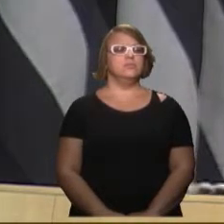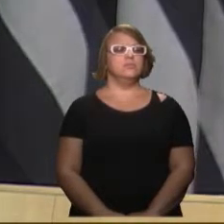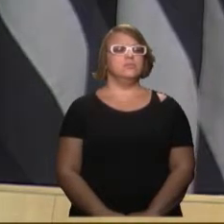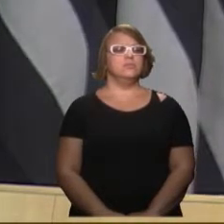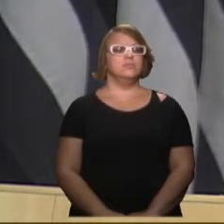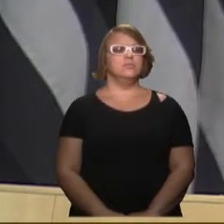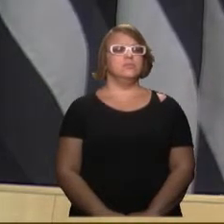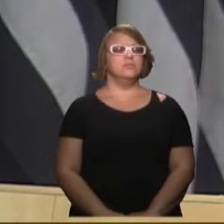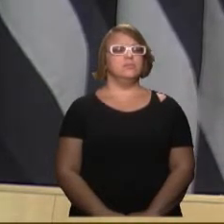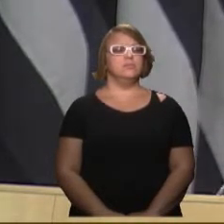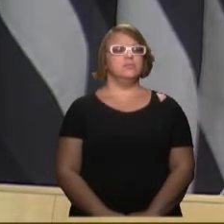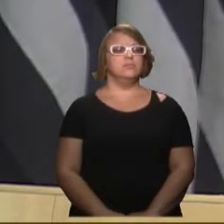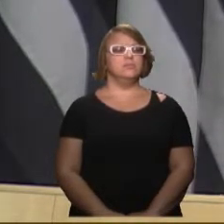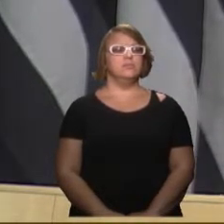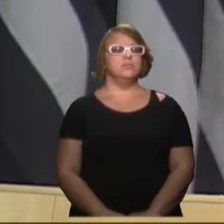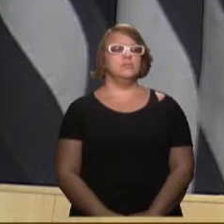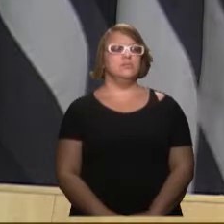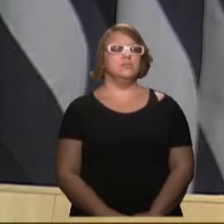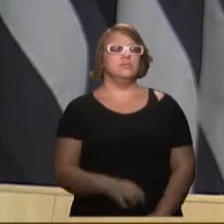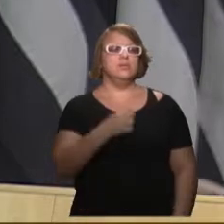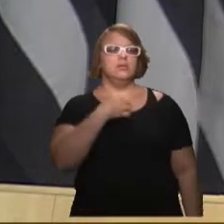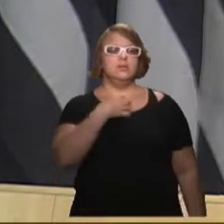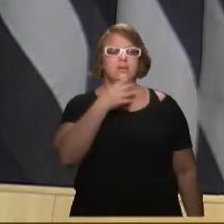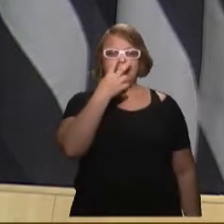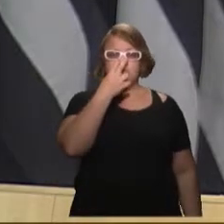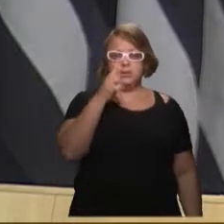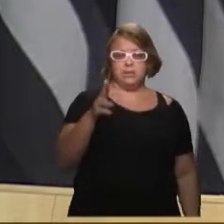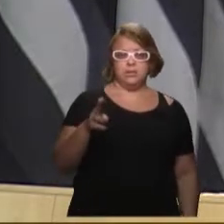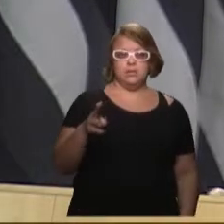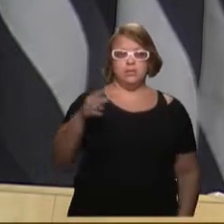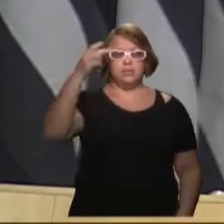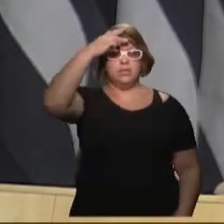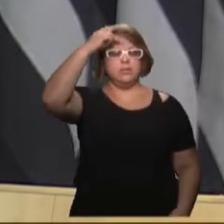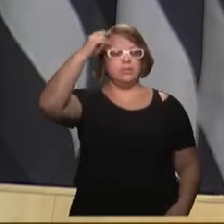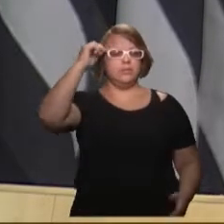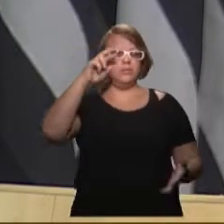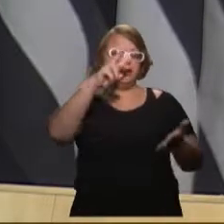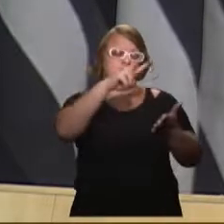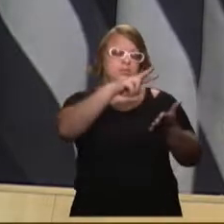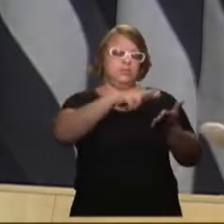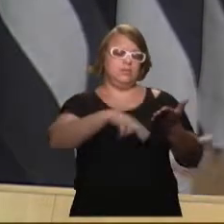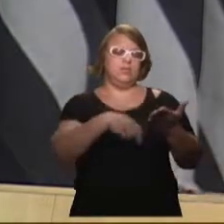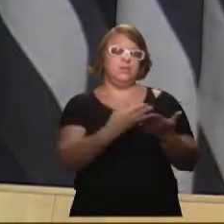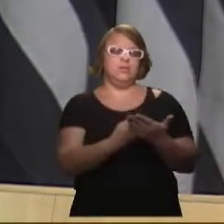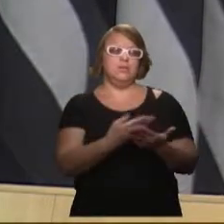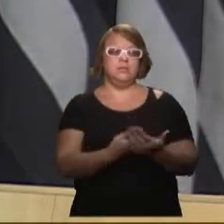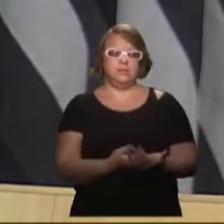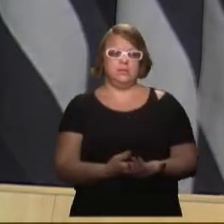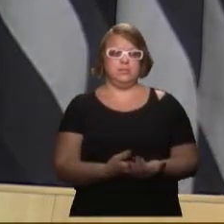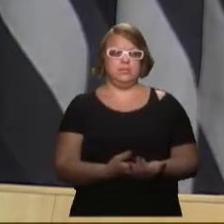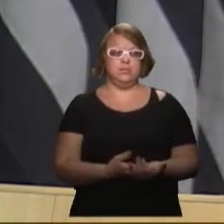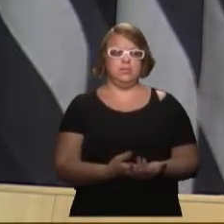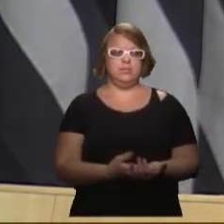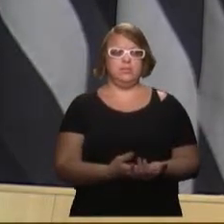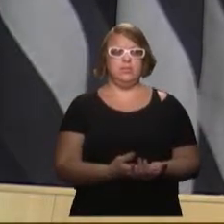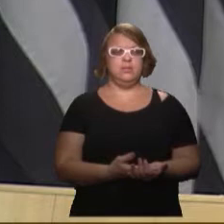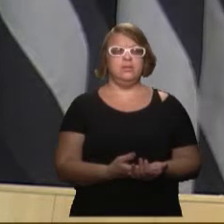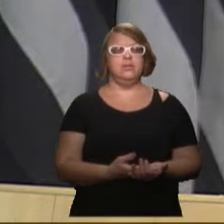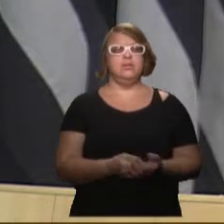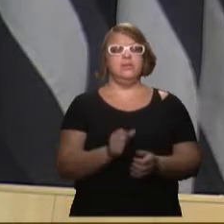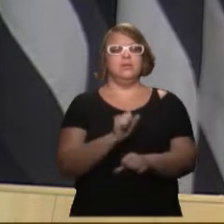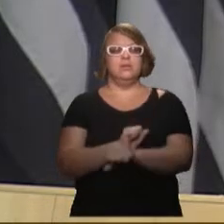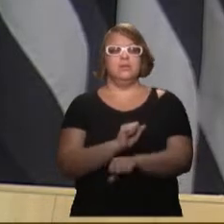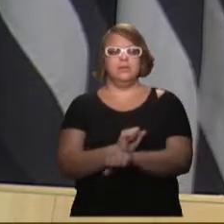que gerando uma despesa. Mas, independente disso, o mérito do projeto,